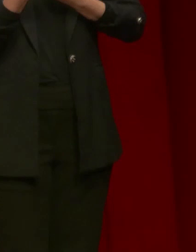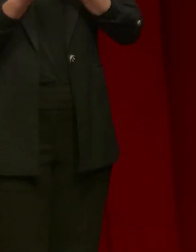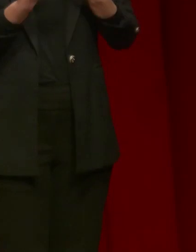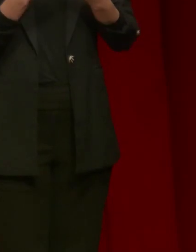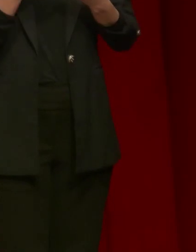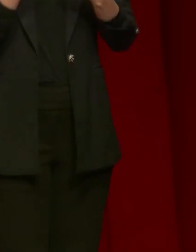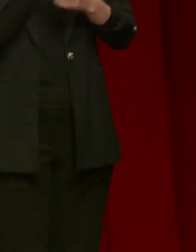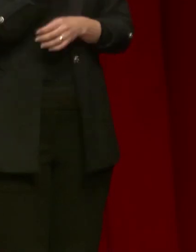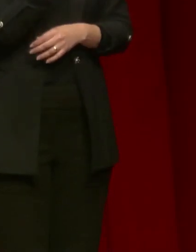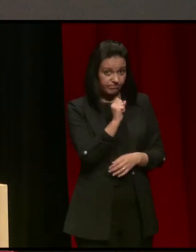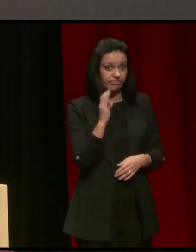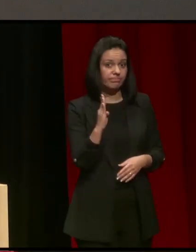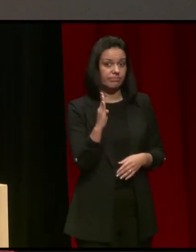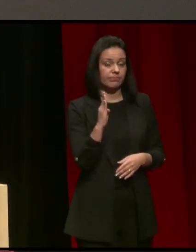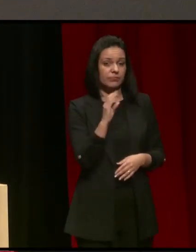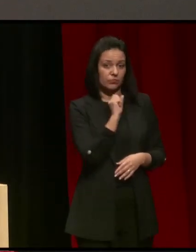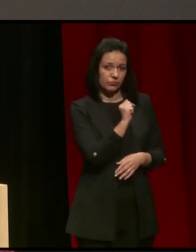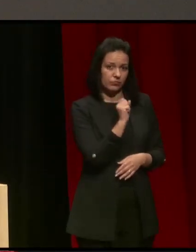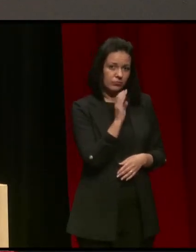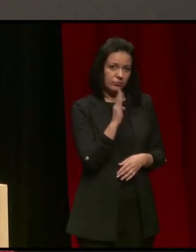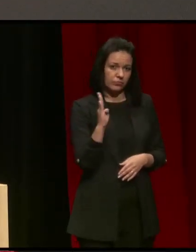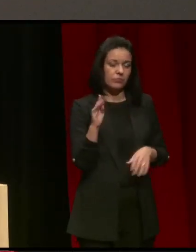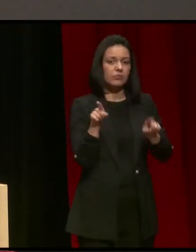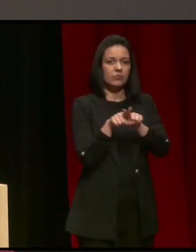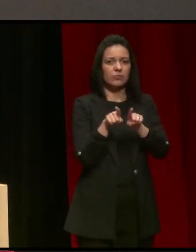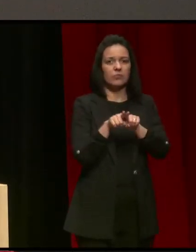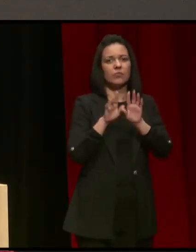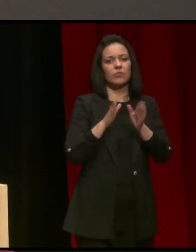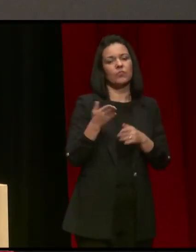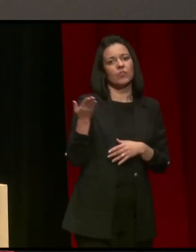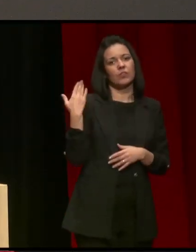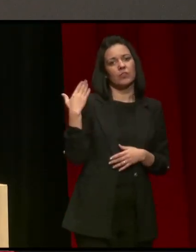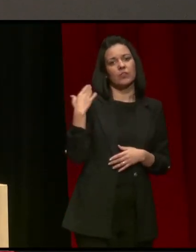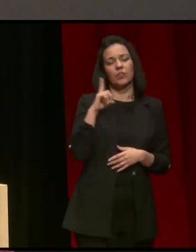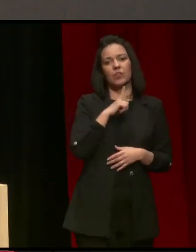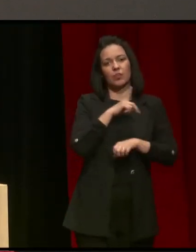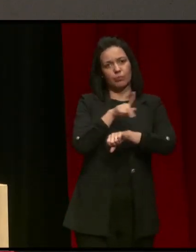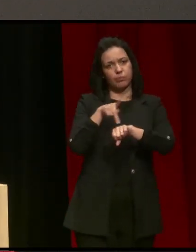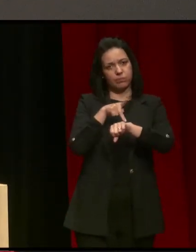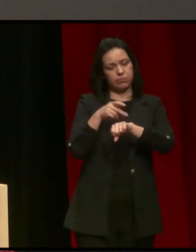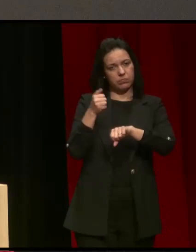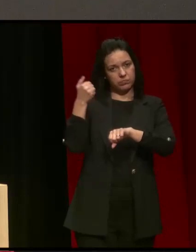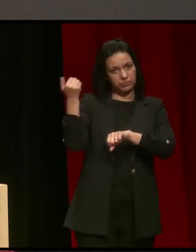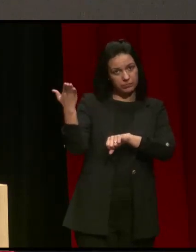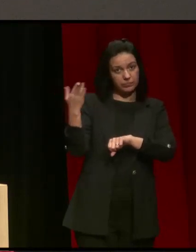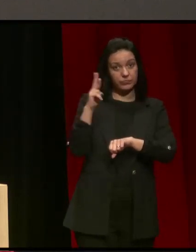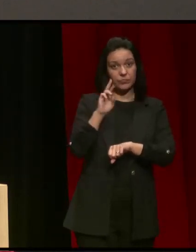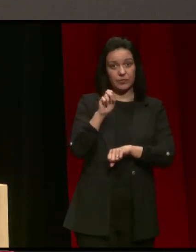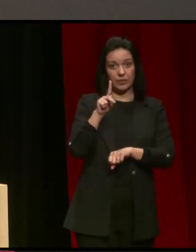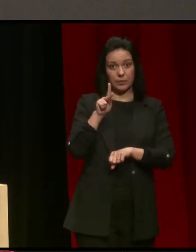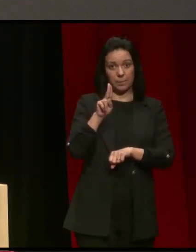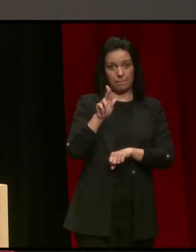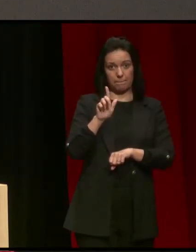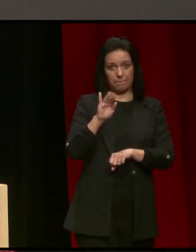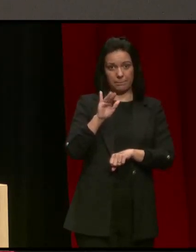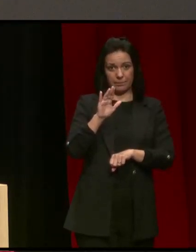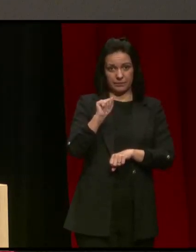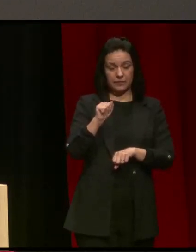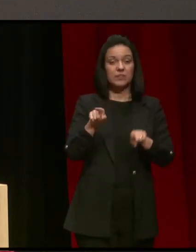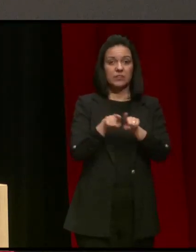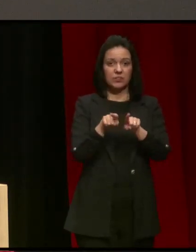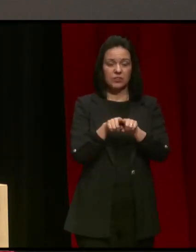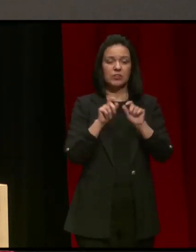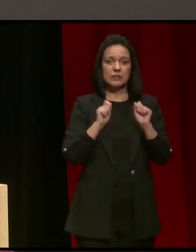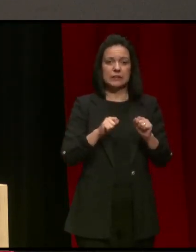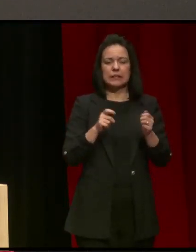outras organizações. Ele foi consultor, por exemplo, na República Dominicana e é vice-presidente da União Latino-Americana